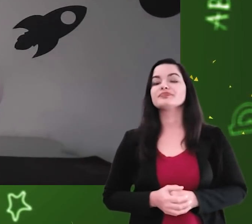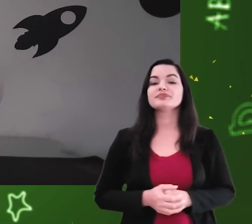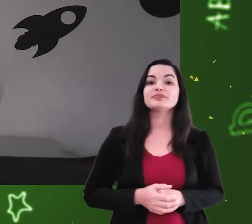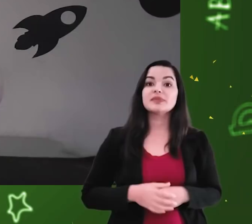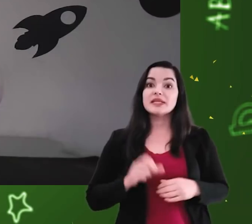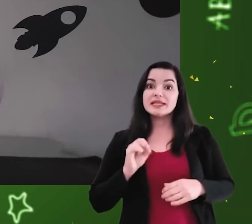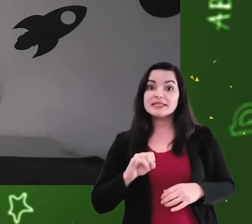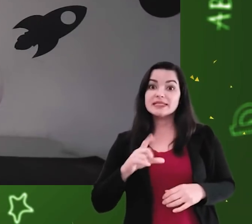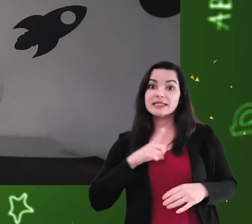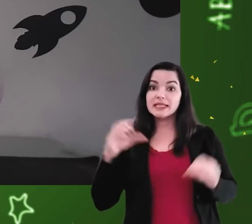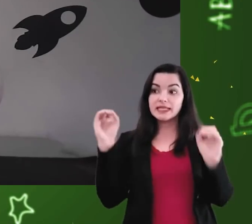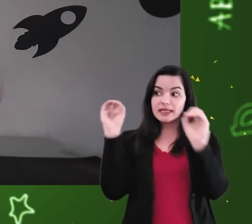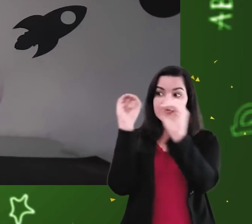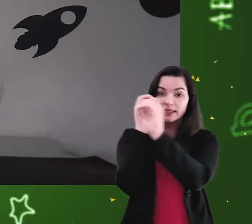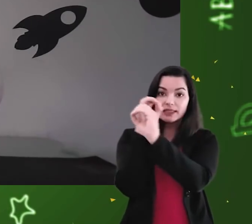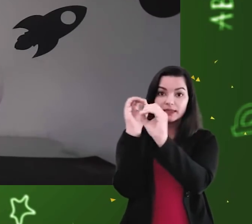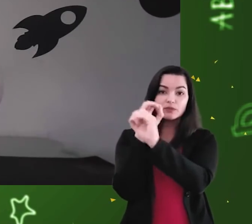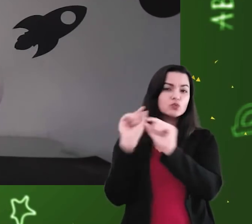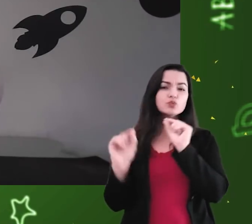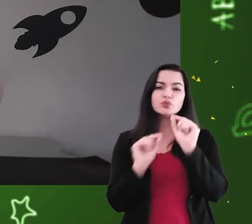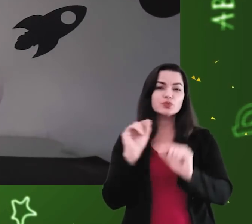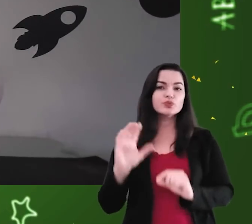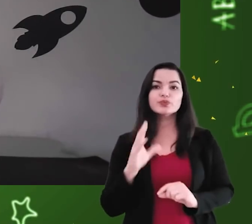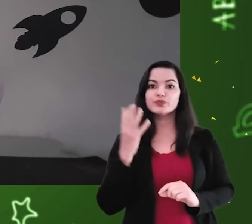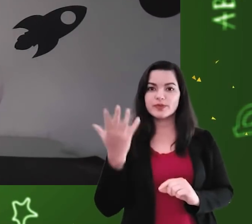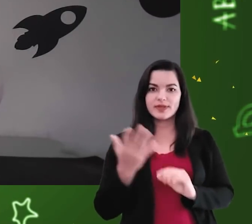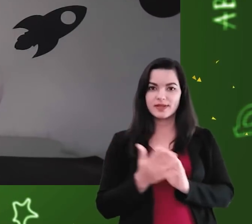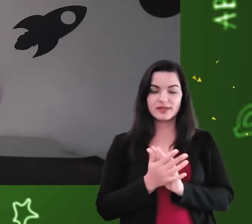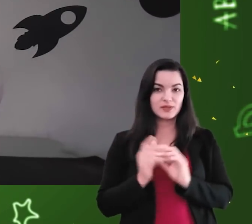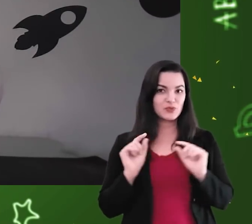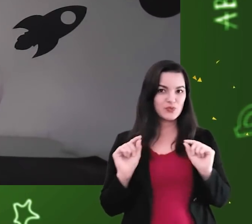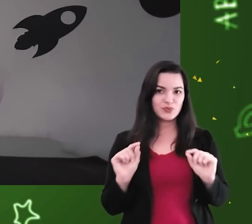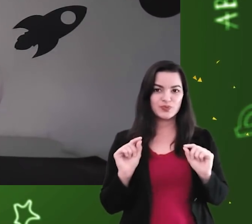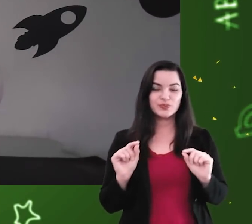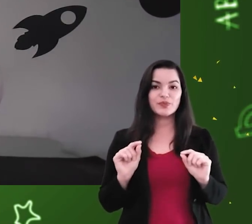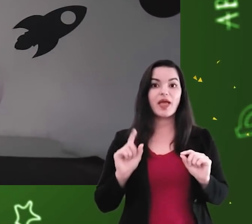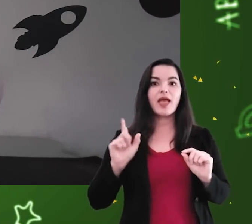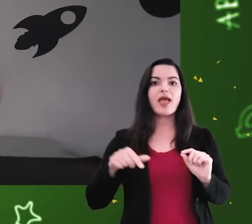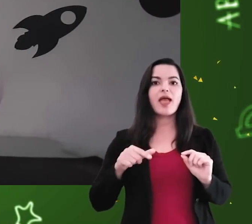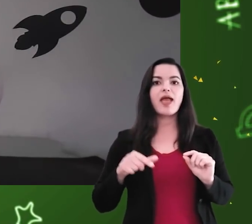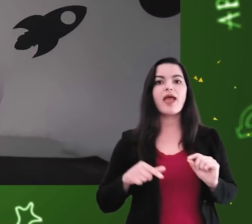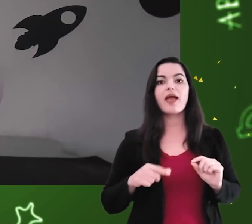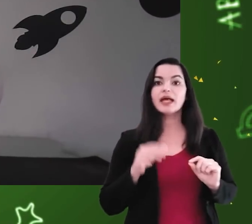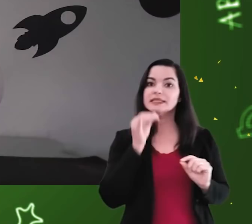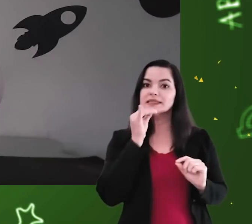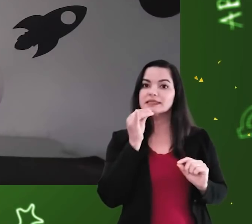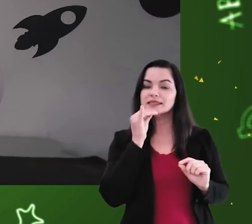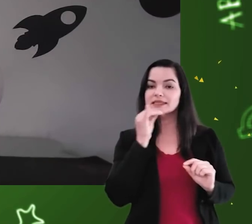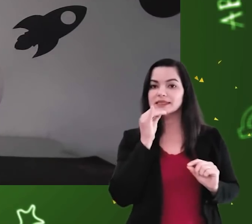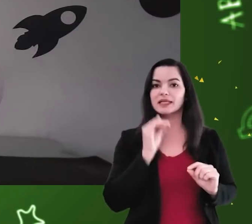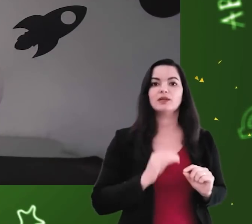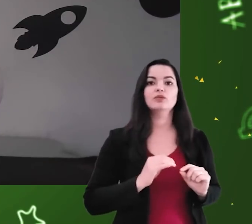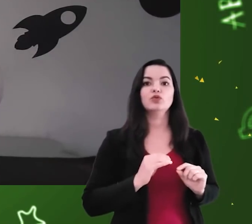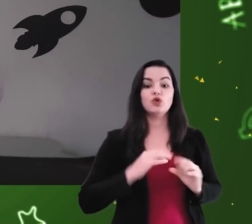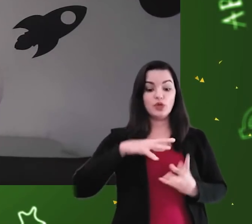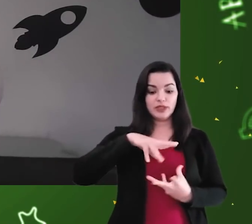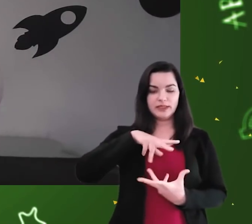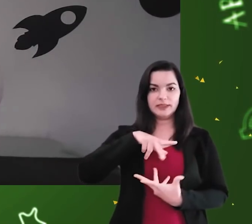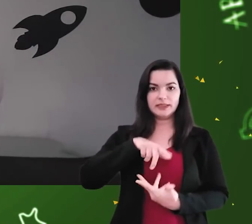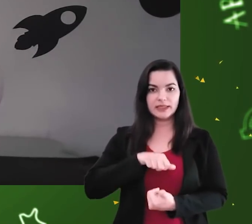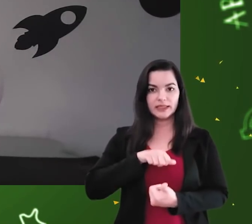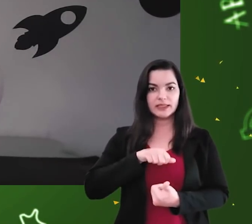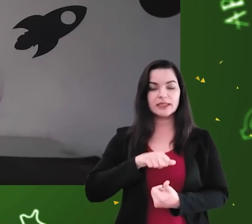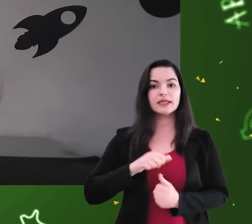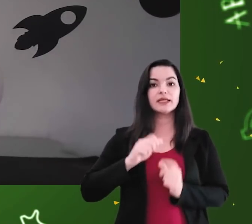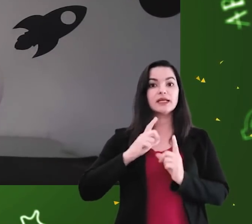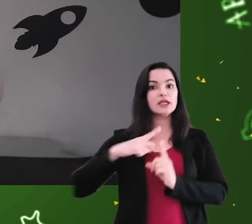quando nós temos um eclipse, o que vai acontecer é um alinhamento entre a